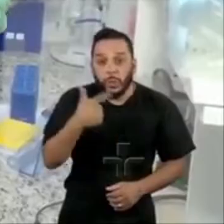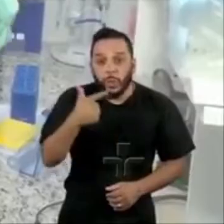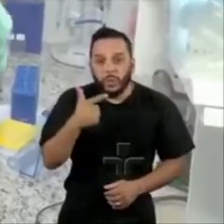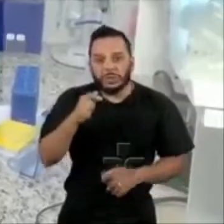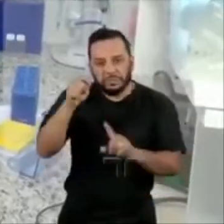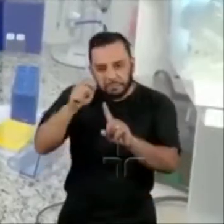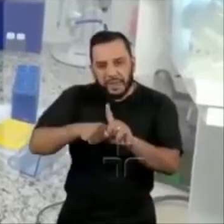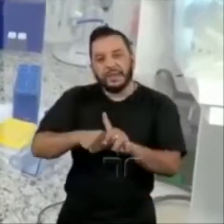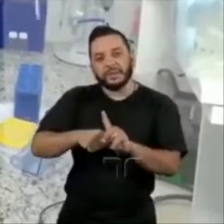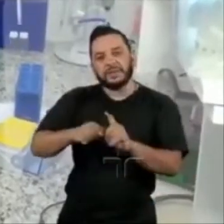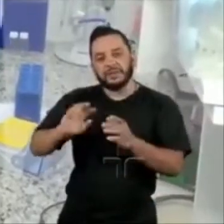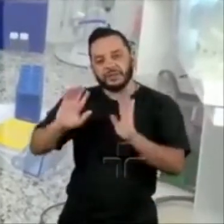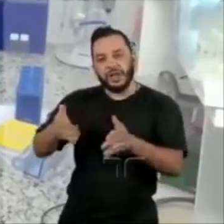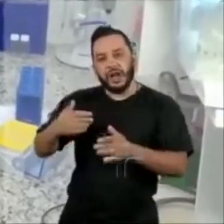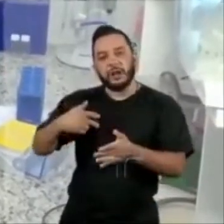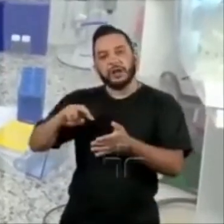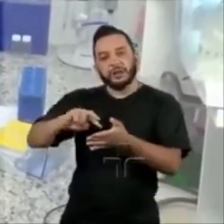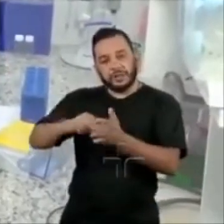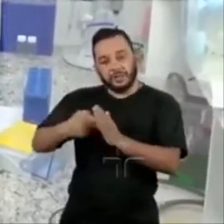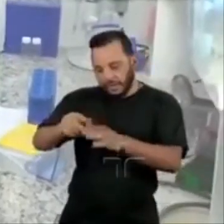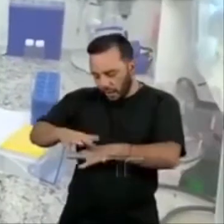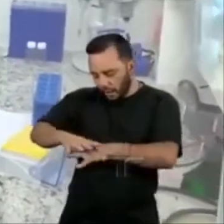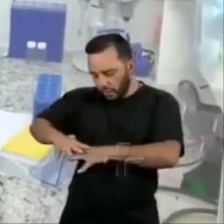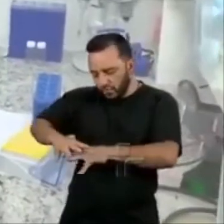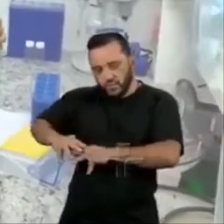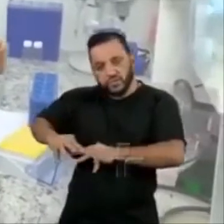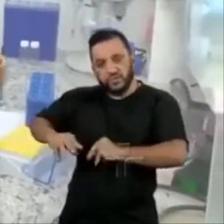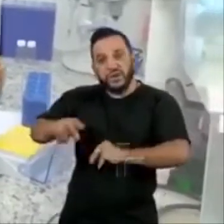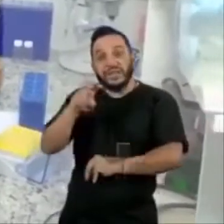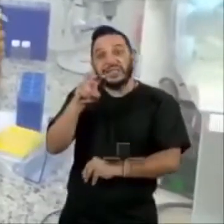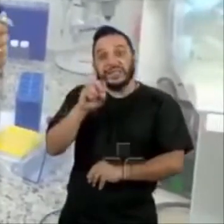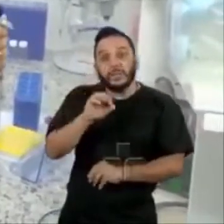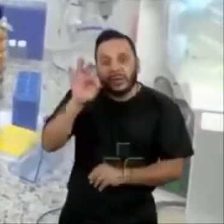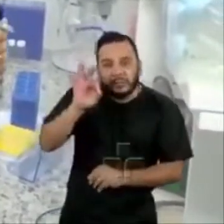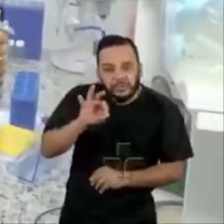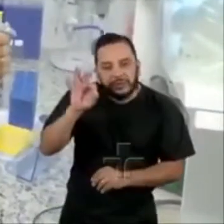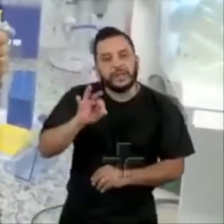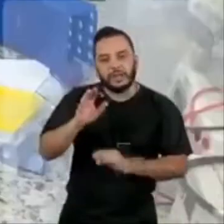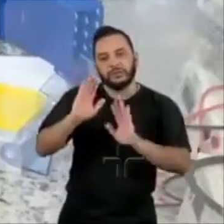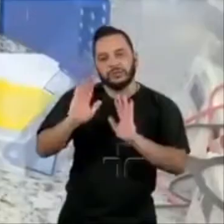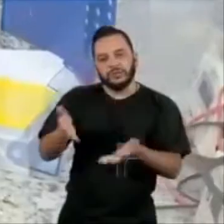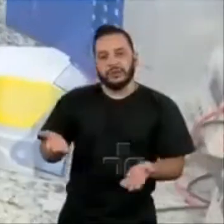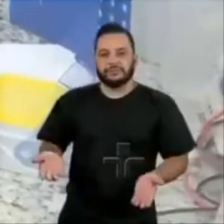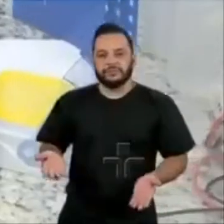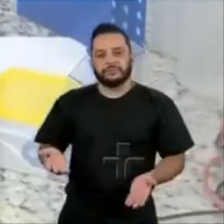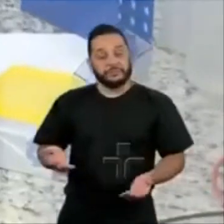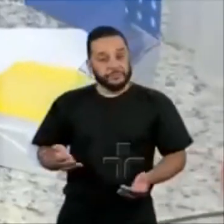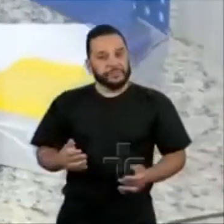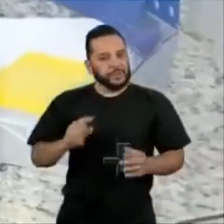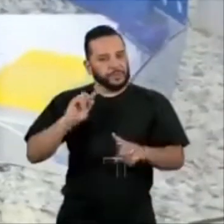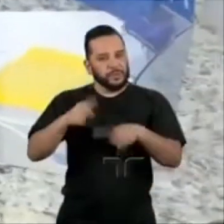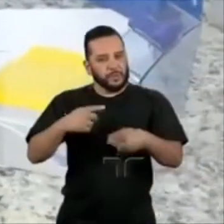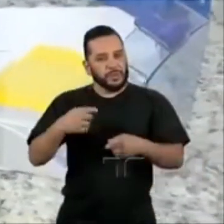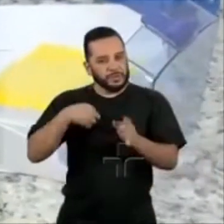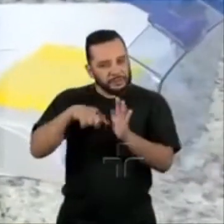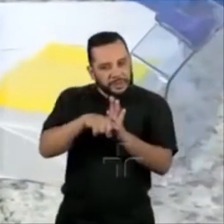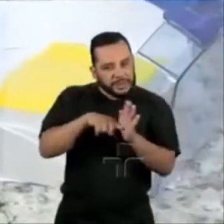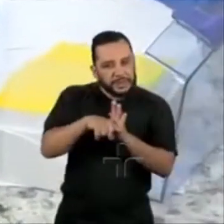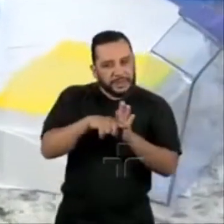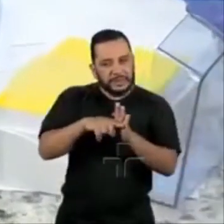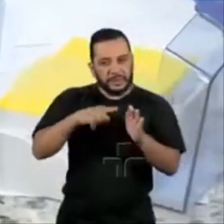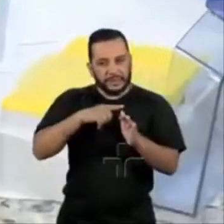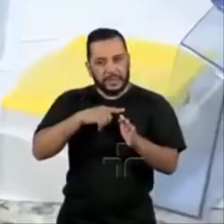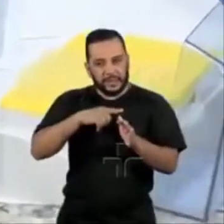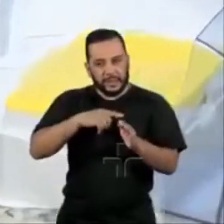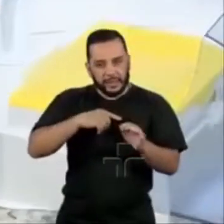40% de 40 a 50 por cento da própria da proteína na urina nesse estudo a gente utilizou um marcador